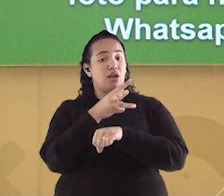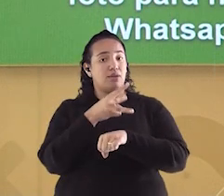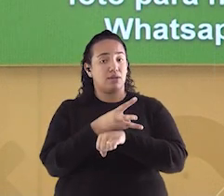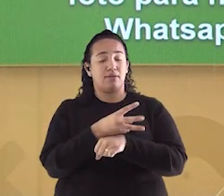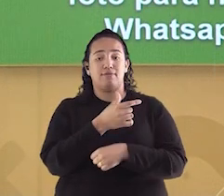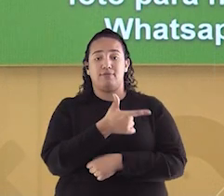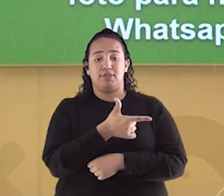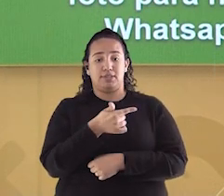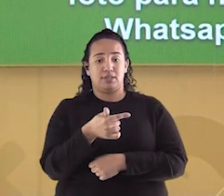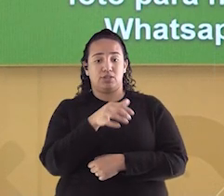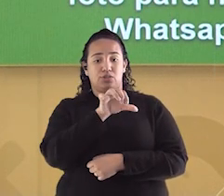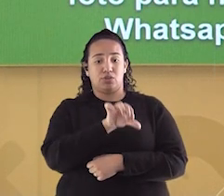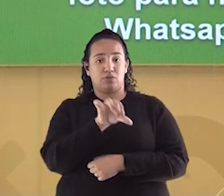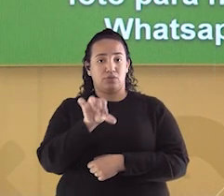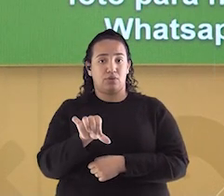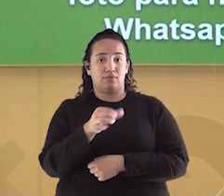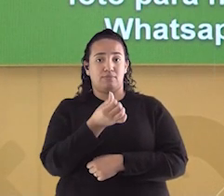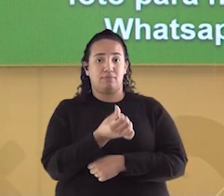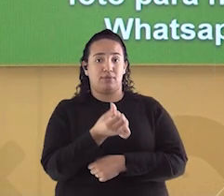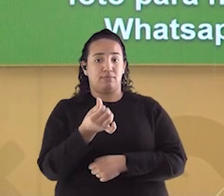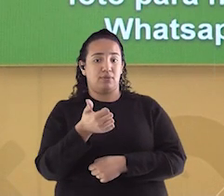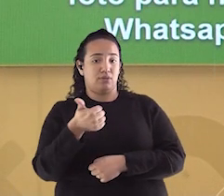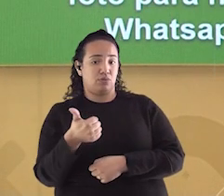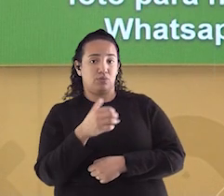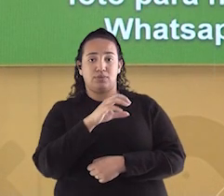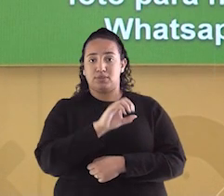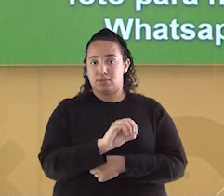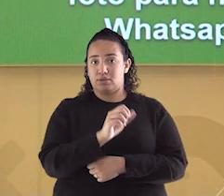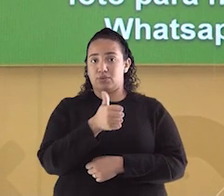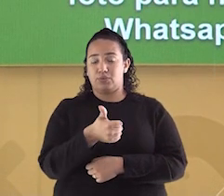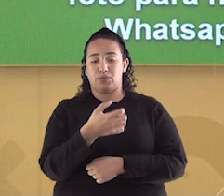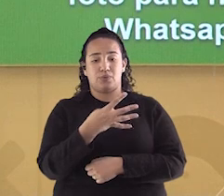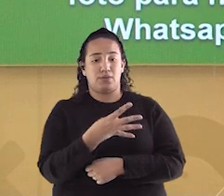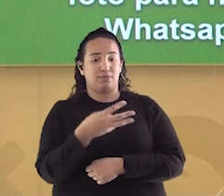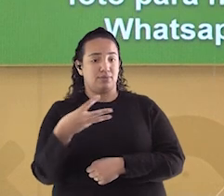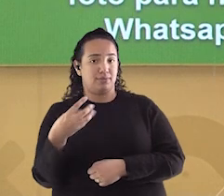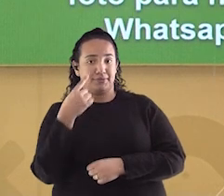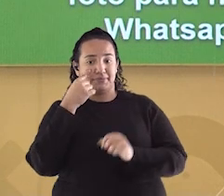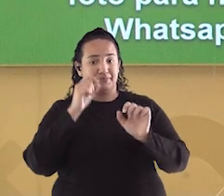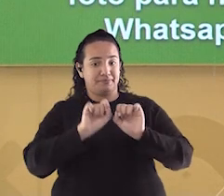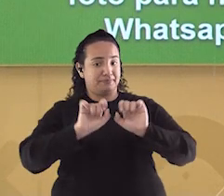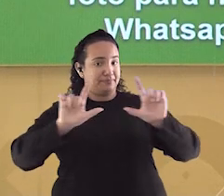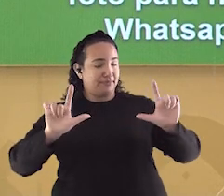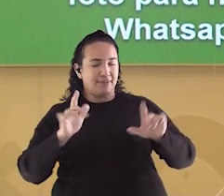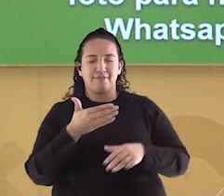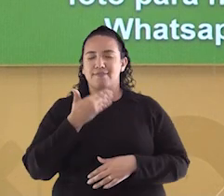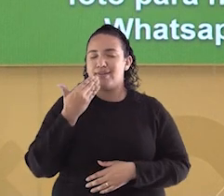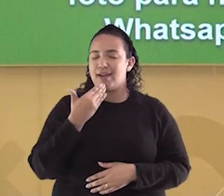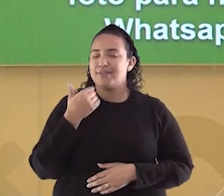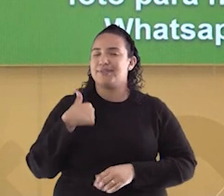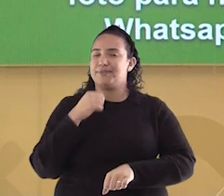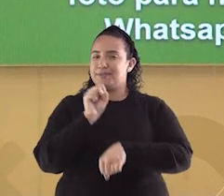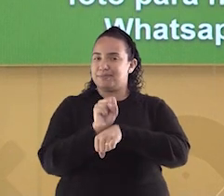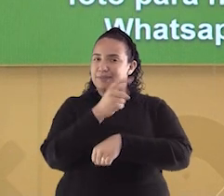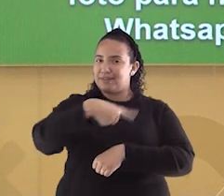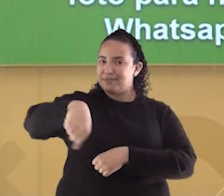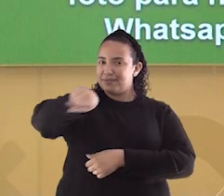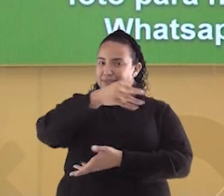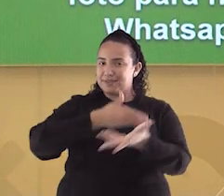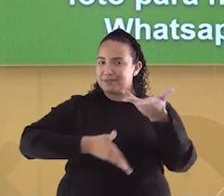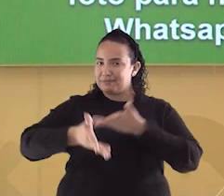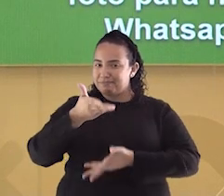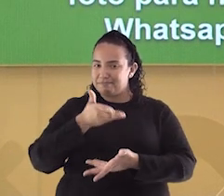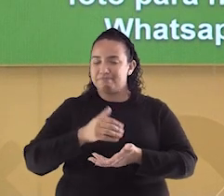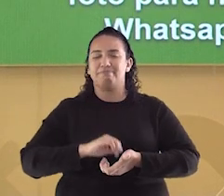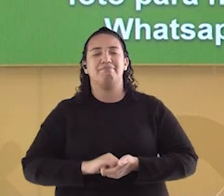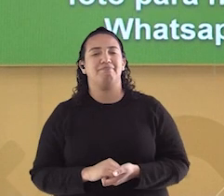WhatsApp, o código 27 99661 0143, que está em sua tela. Fácil, né? Ficamos aguardando a